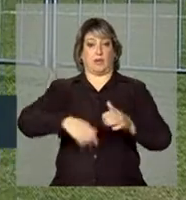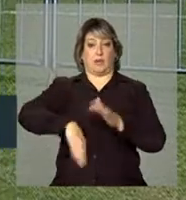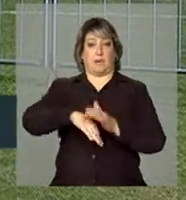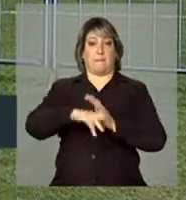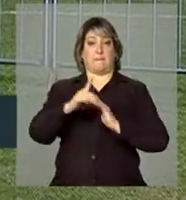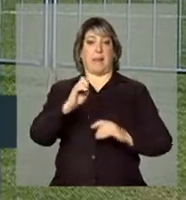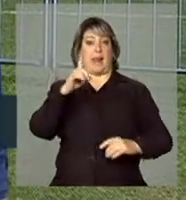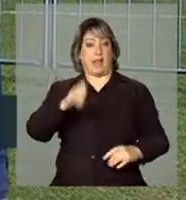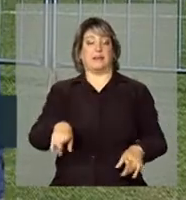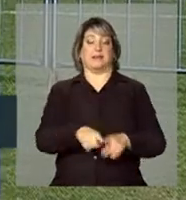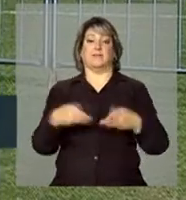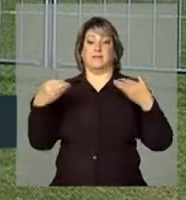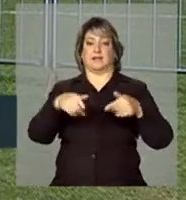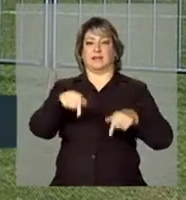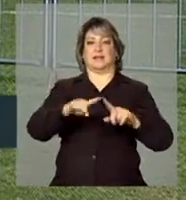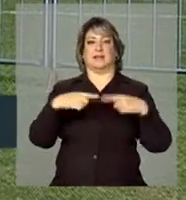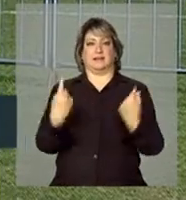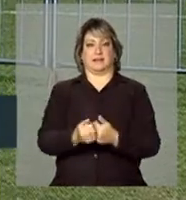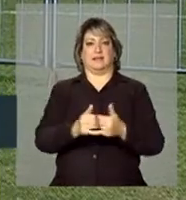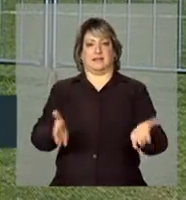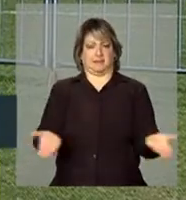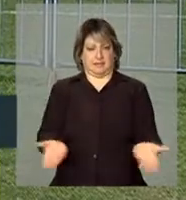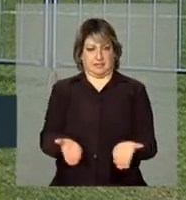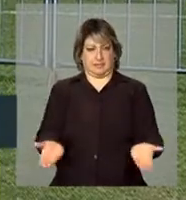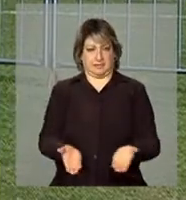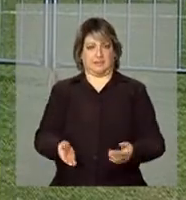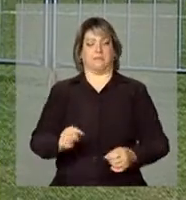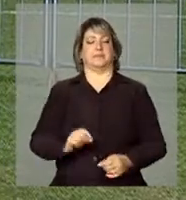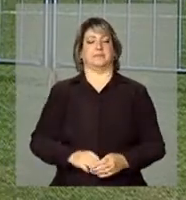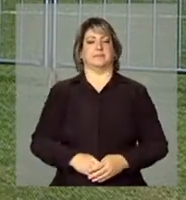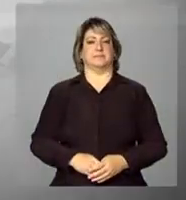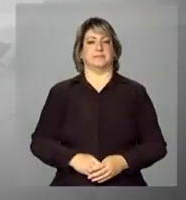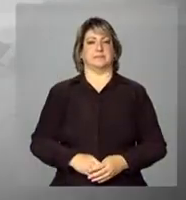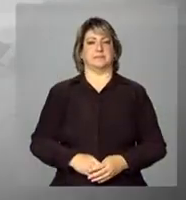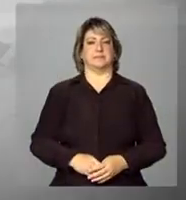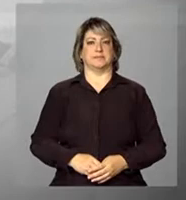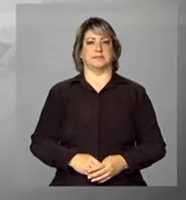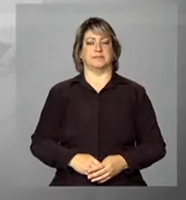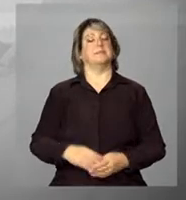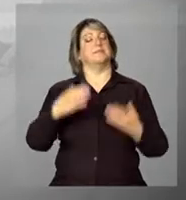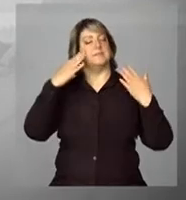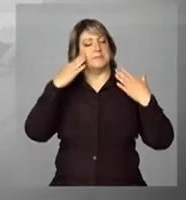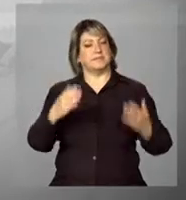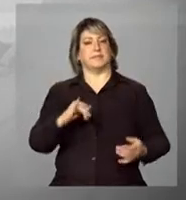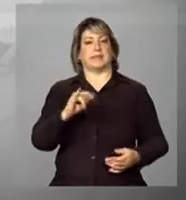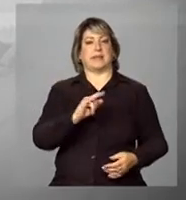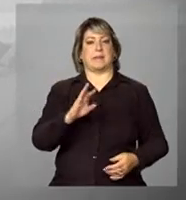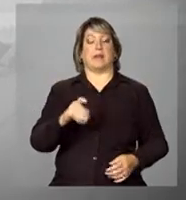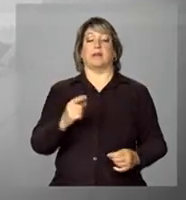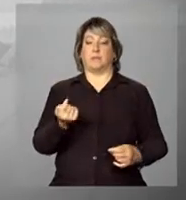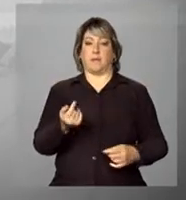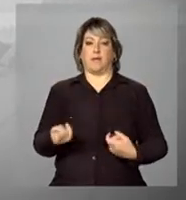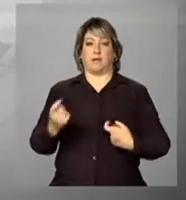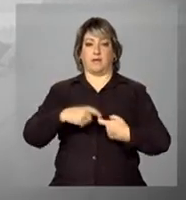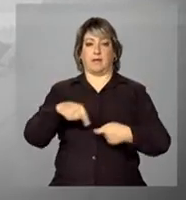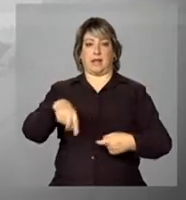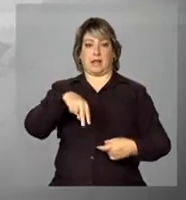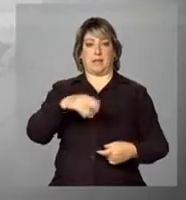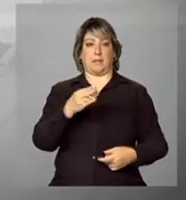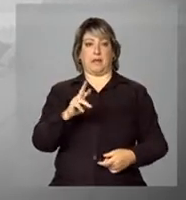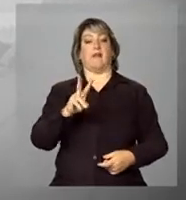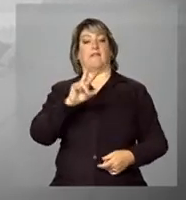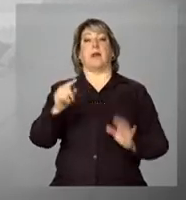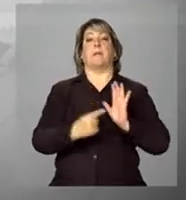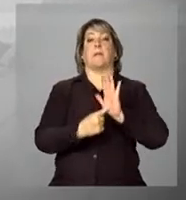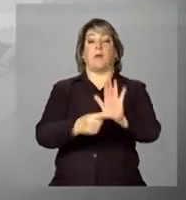também participa aqui da cerimônia de abertura do evento. Malu. Obrigada, Isabela. E daqui a pouco a NBR vai